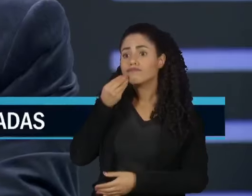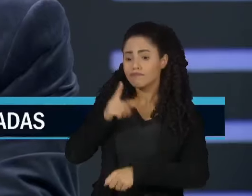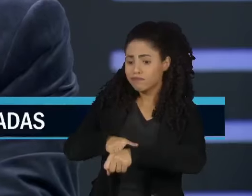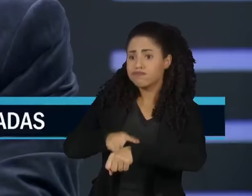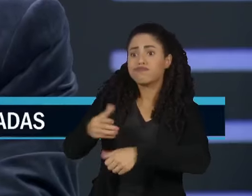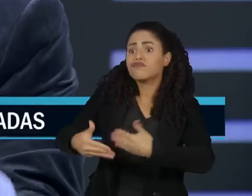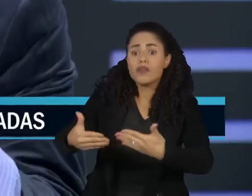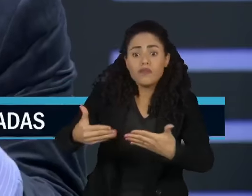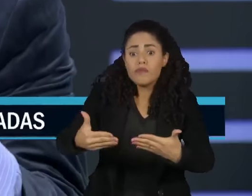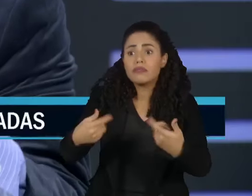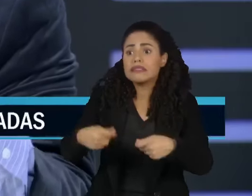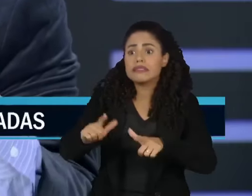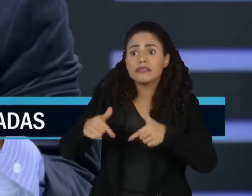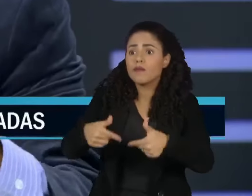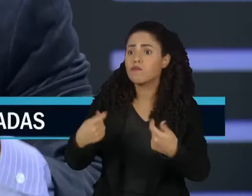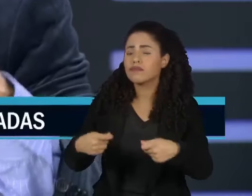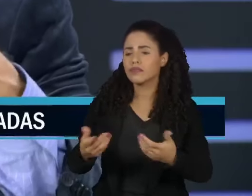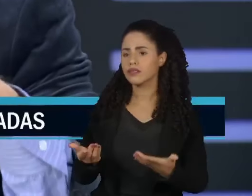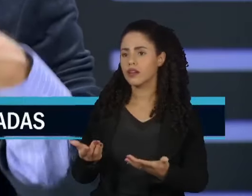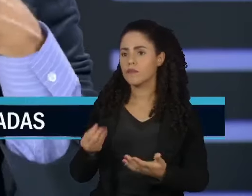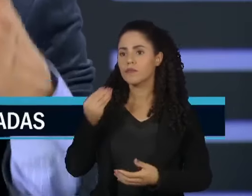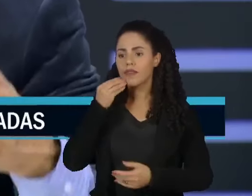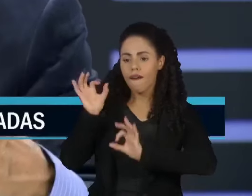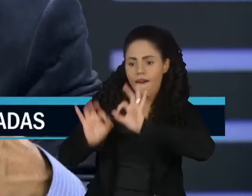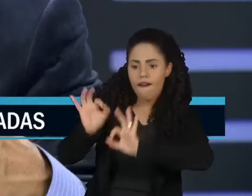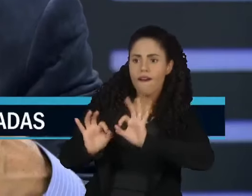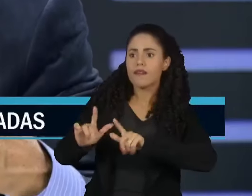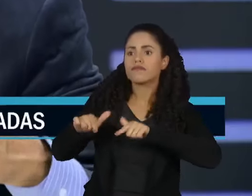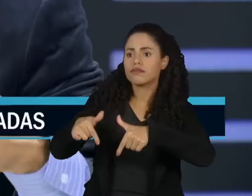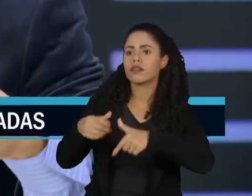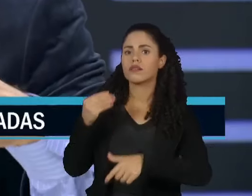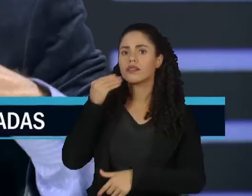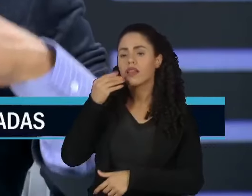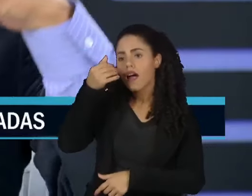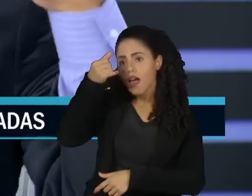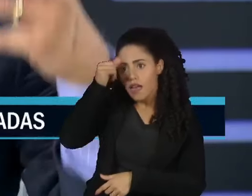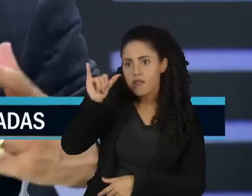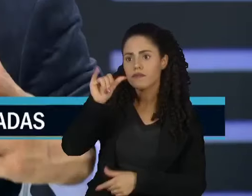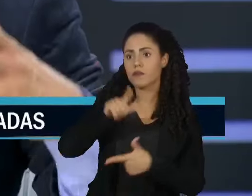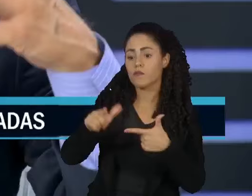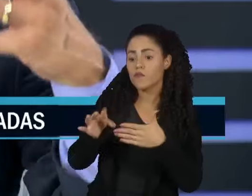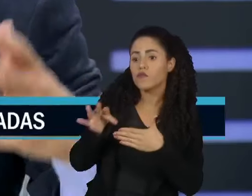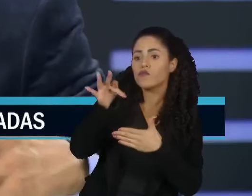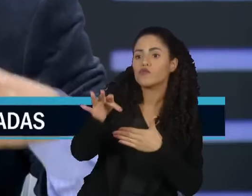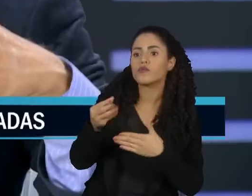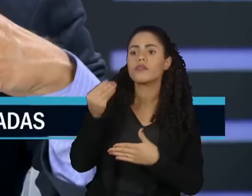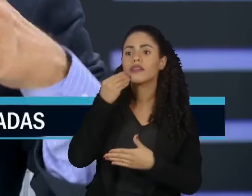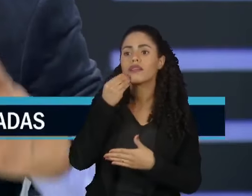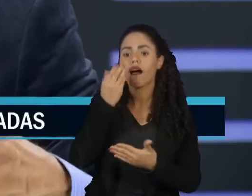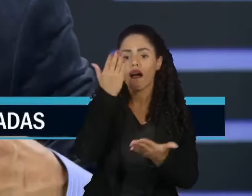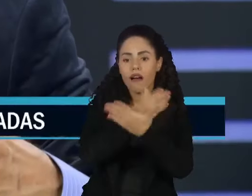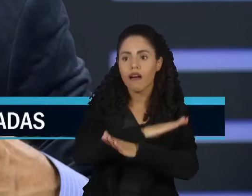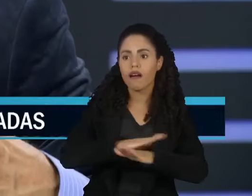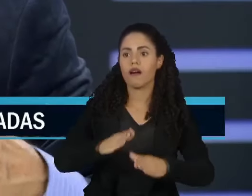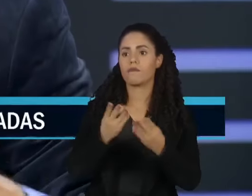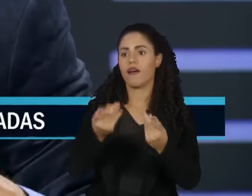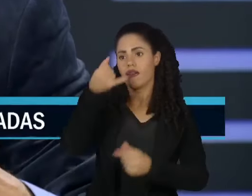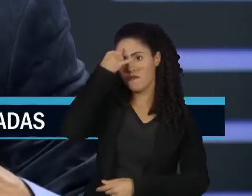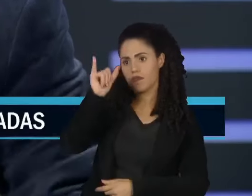grande. Para quê? Para elaborar ações que vão, no futuro, combater as